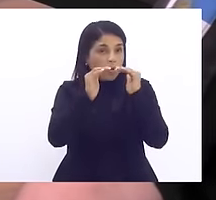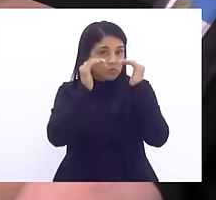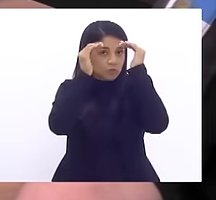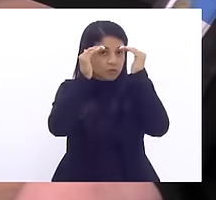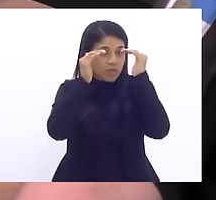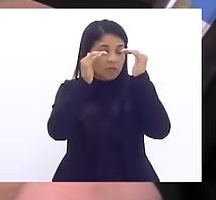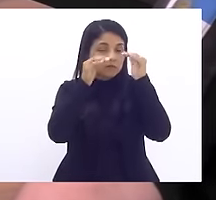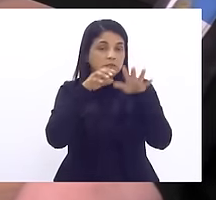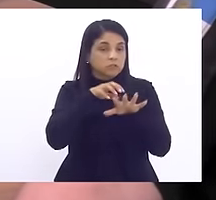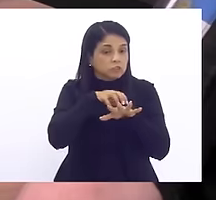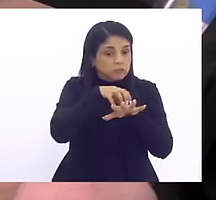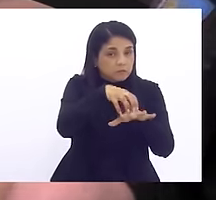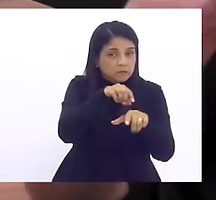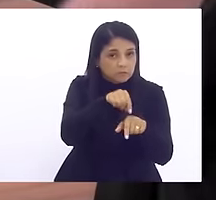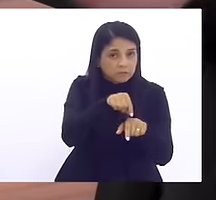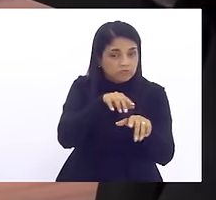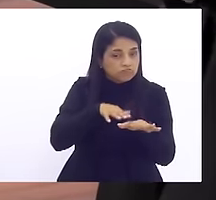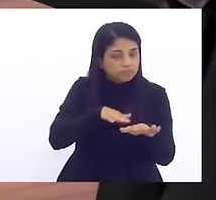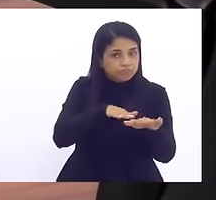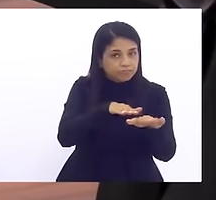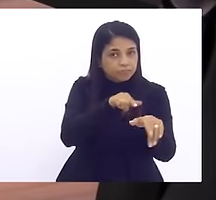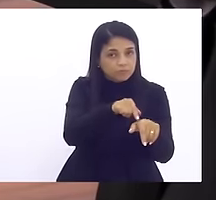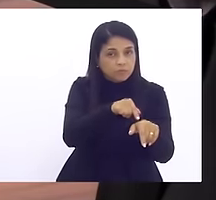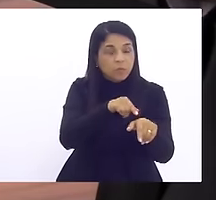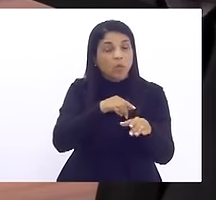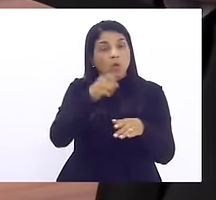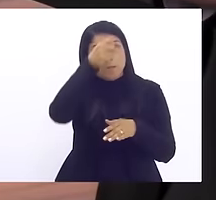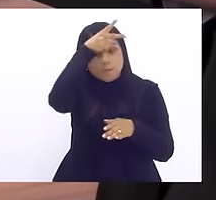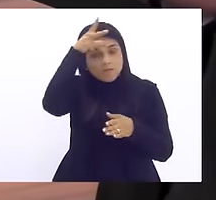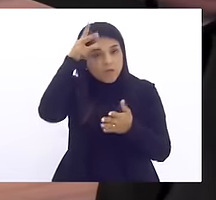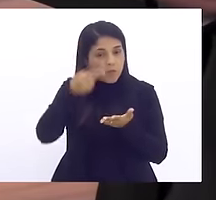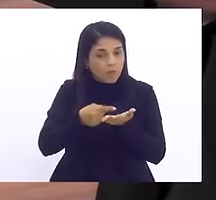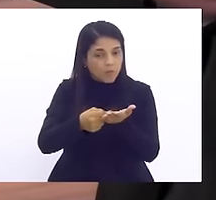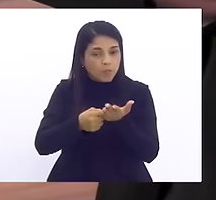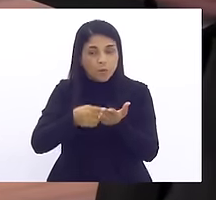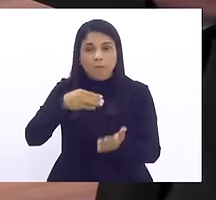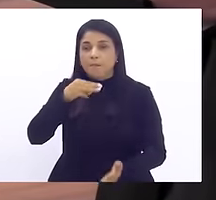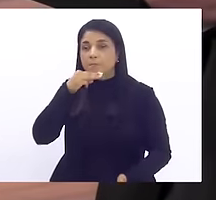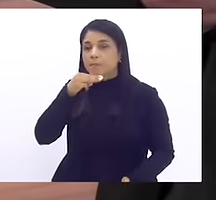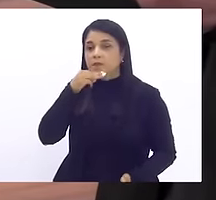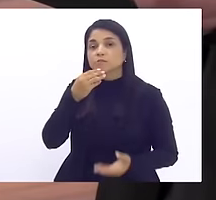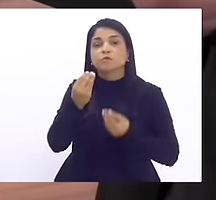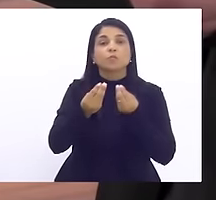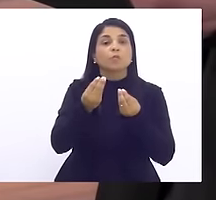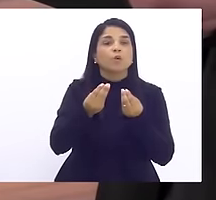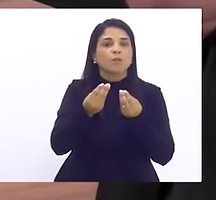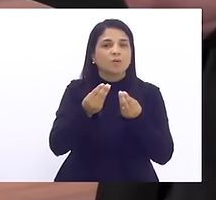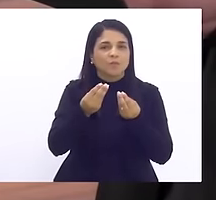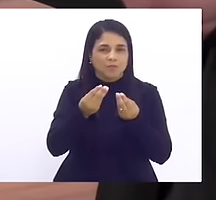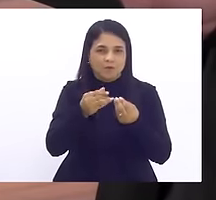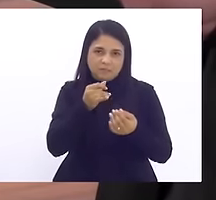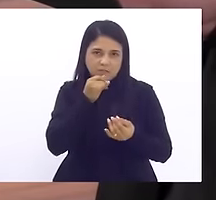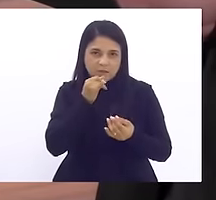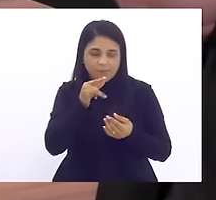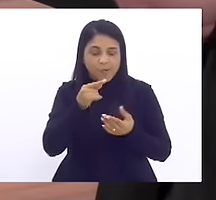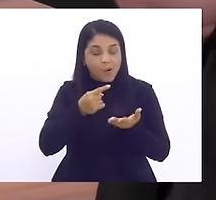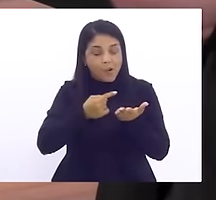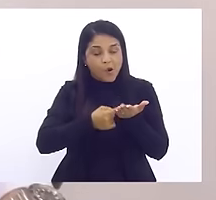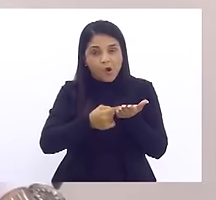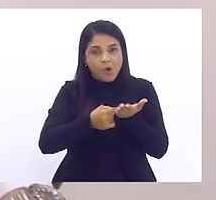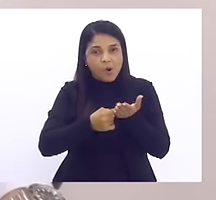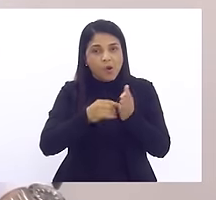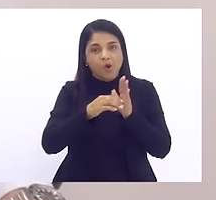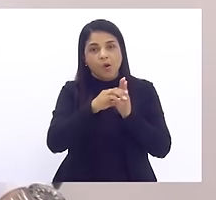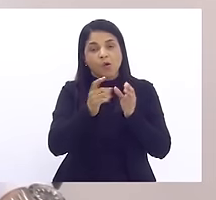de trânsito é o presidente do Detran o que ele vai uma com o prefeito do município de repente o Mangaratiba ele vai firmar no no no próprio convênio não tem essa informação